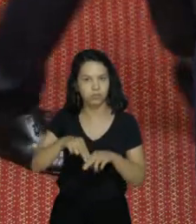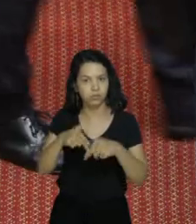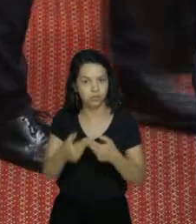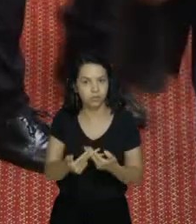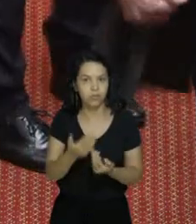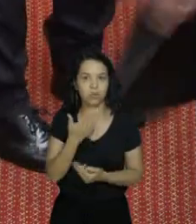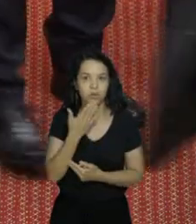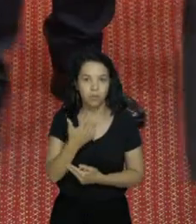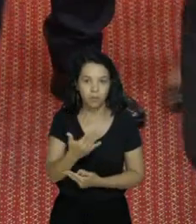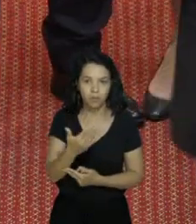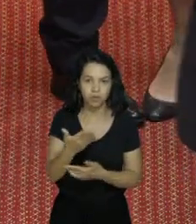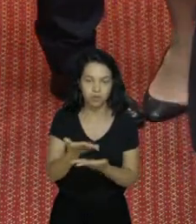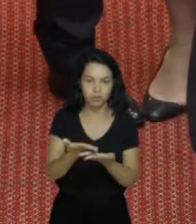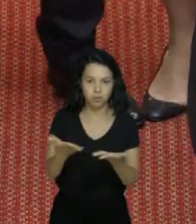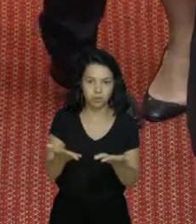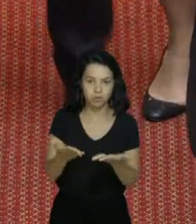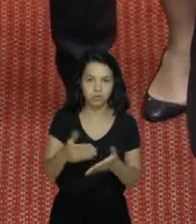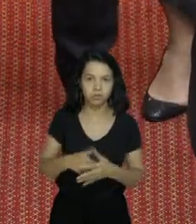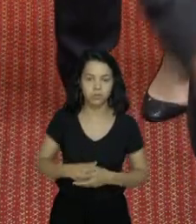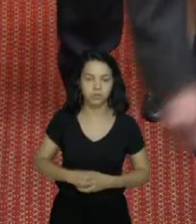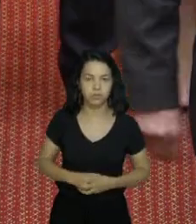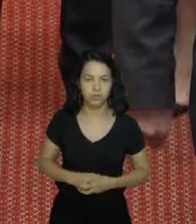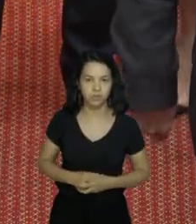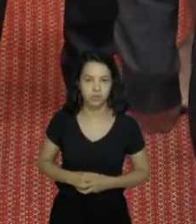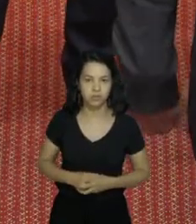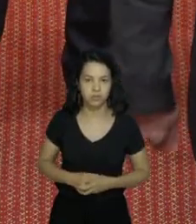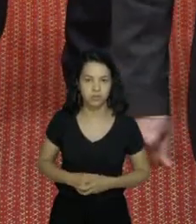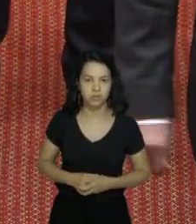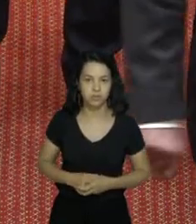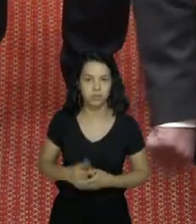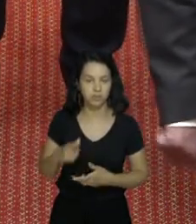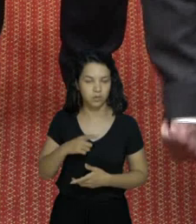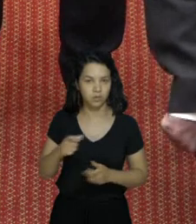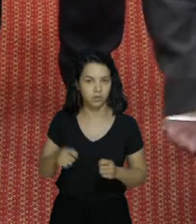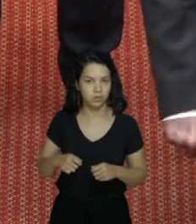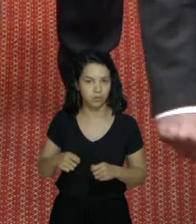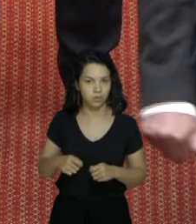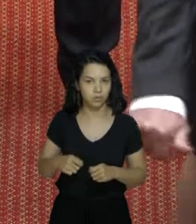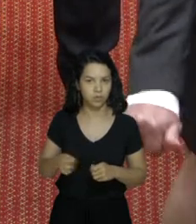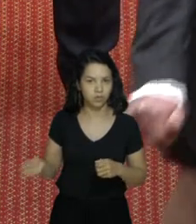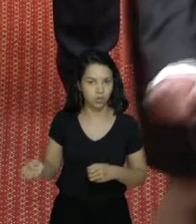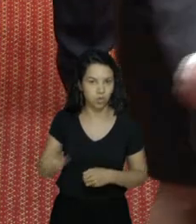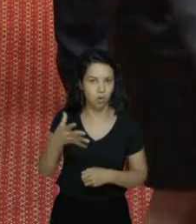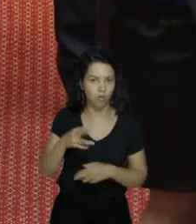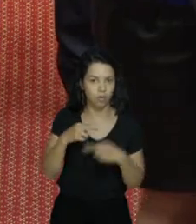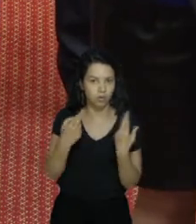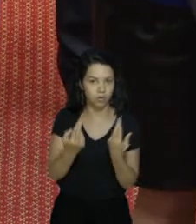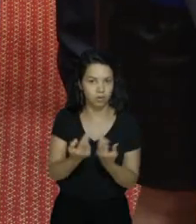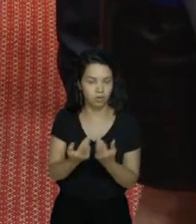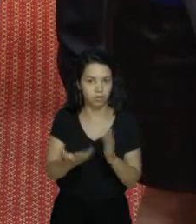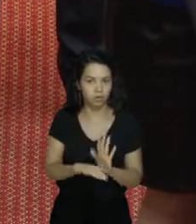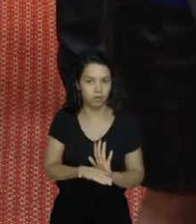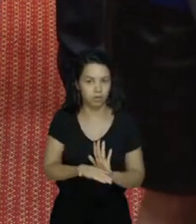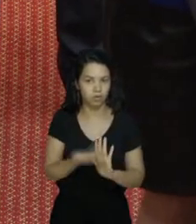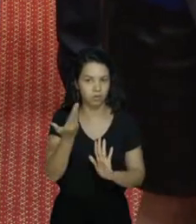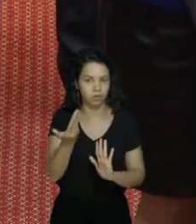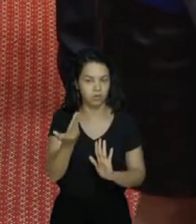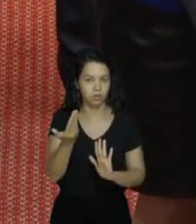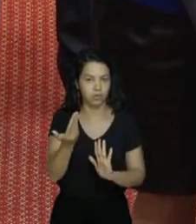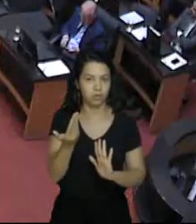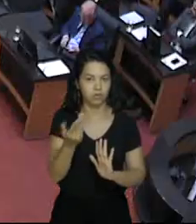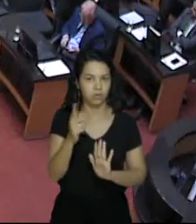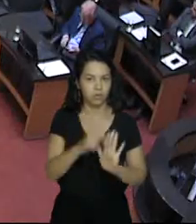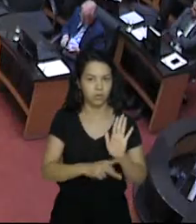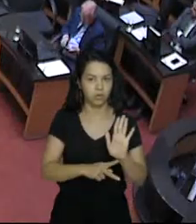a gentileza dos nobres para que dê tempo que a gente possa fazer essa nova reunião. Peço a retirada do